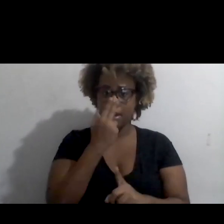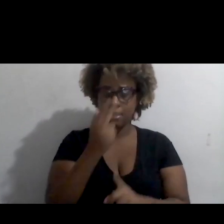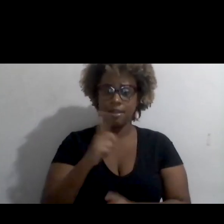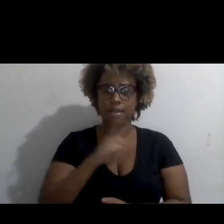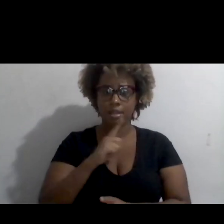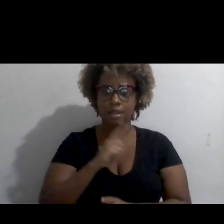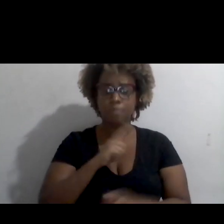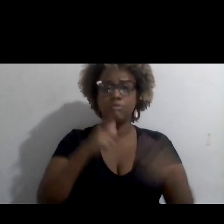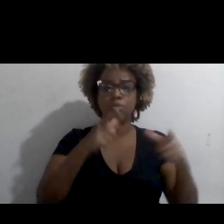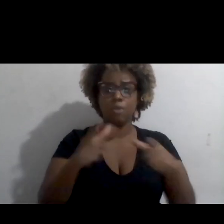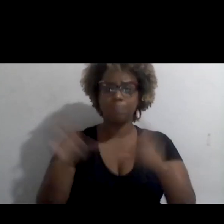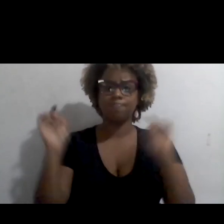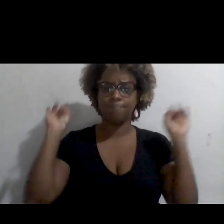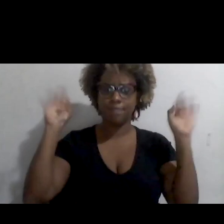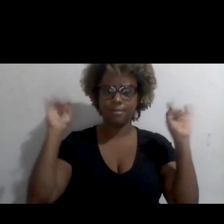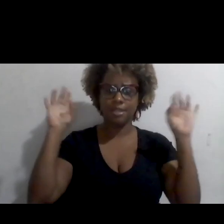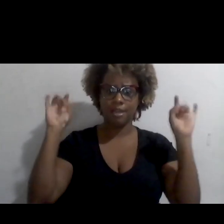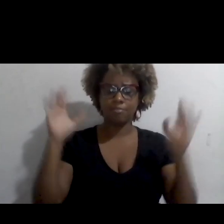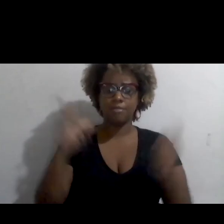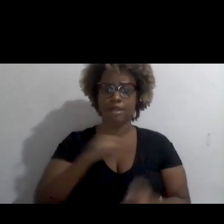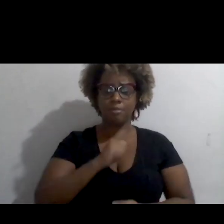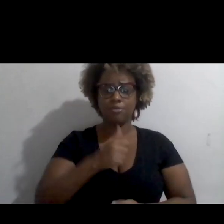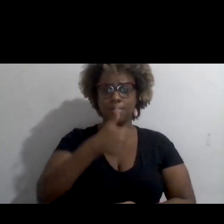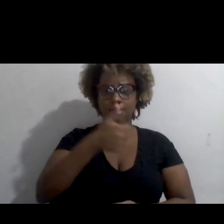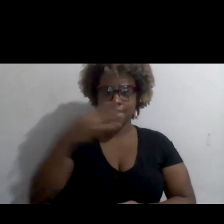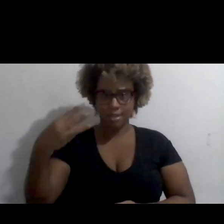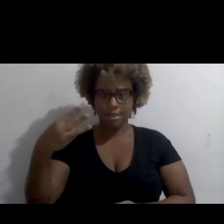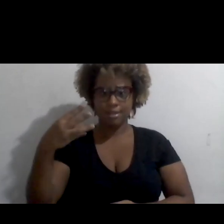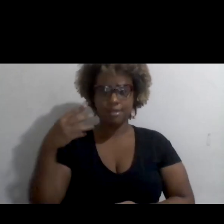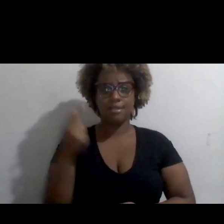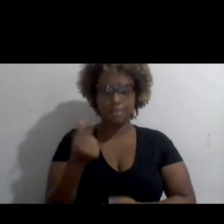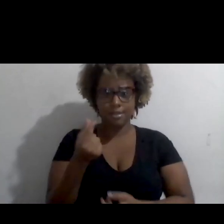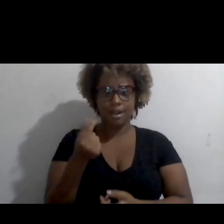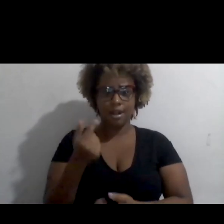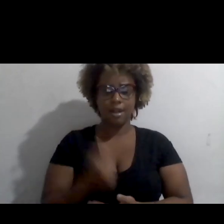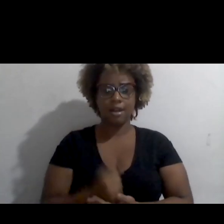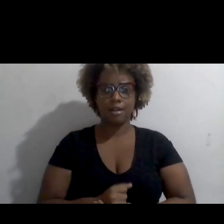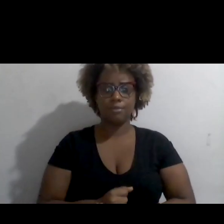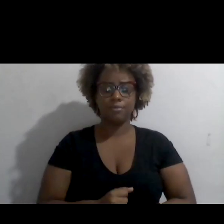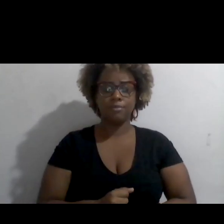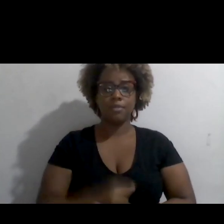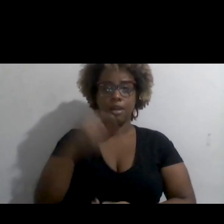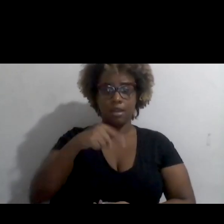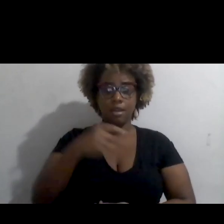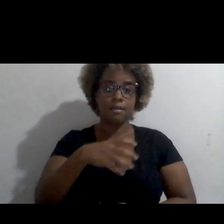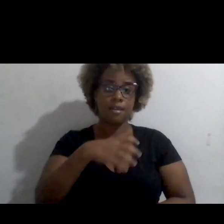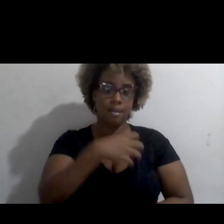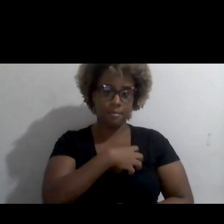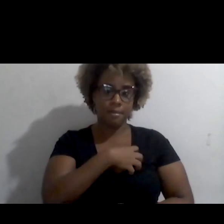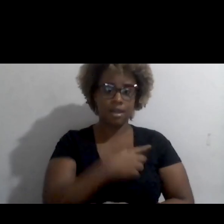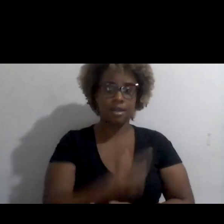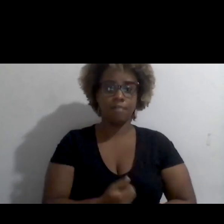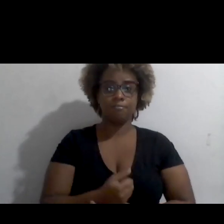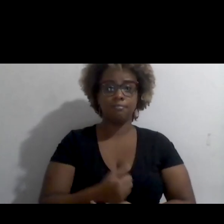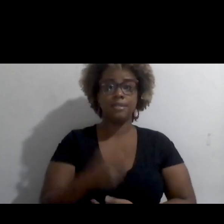13º férias, o que devia ser um direito para todo artista. Mas, no caso da Bahia, ter 13º férias já vira um